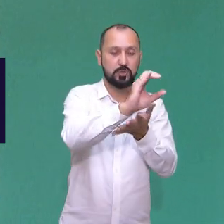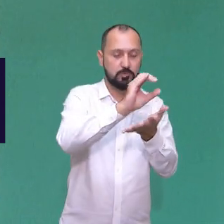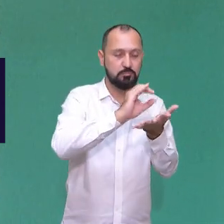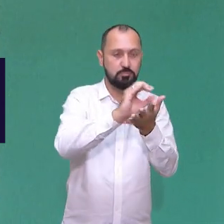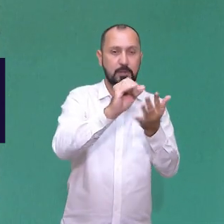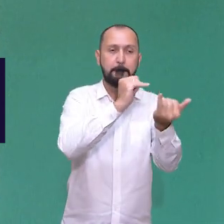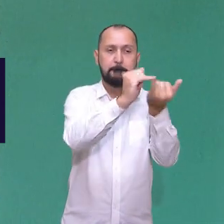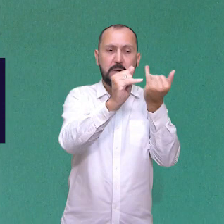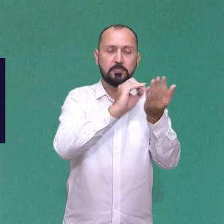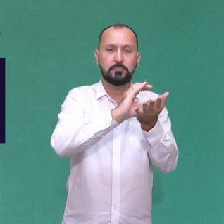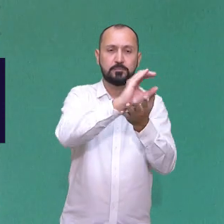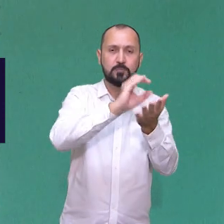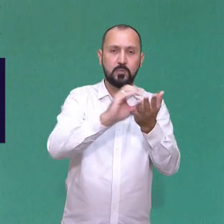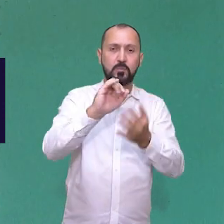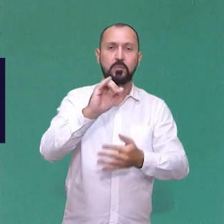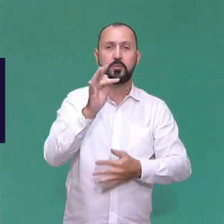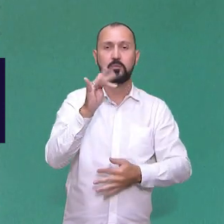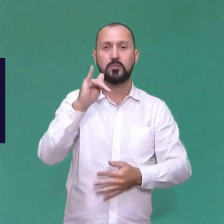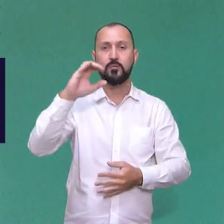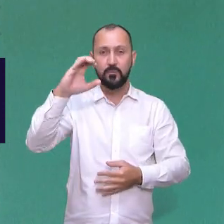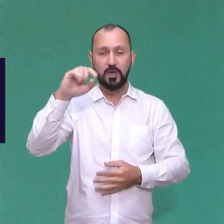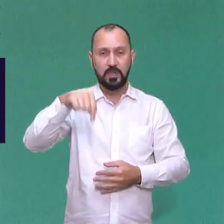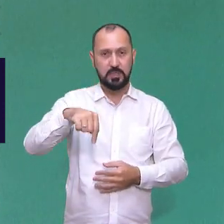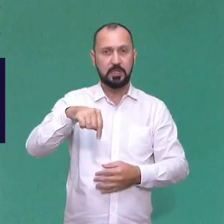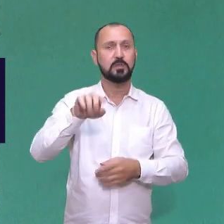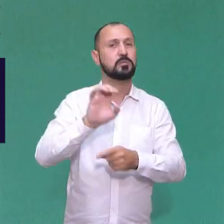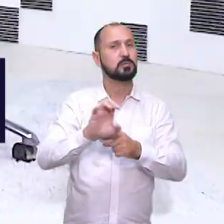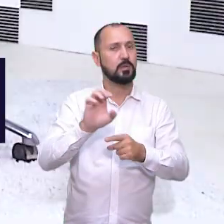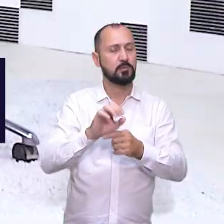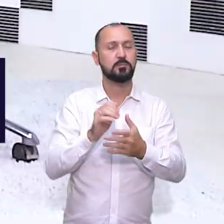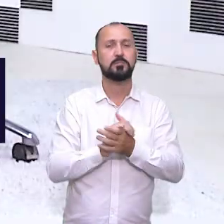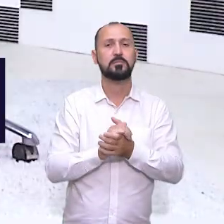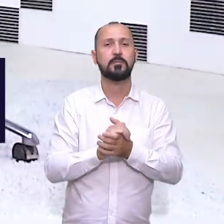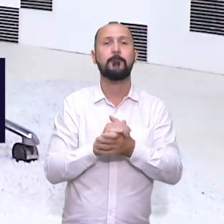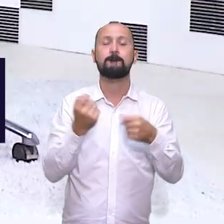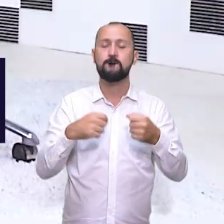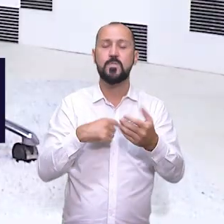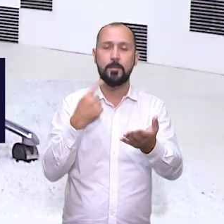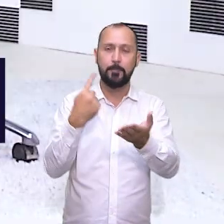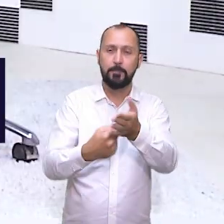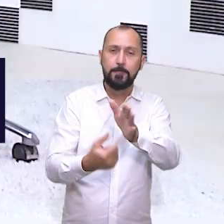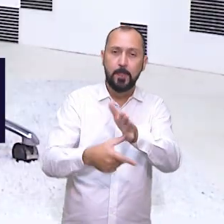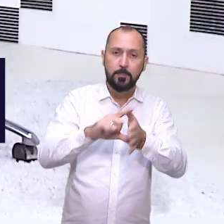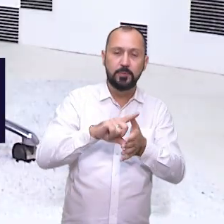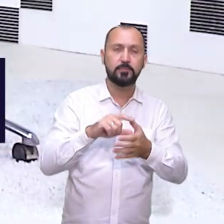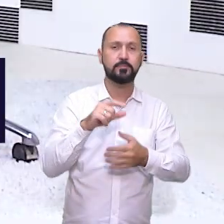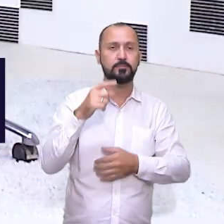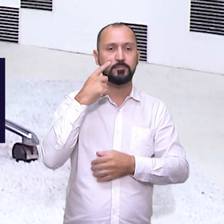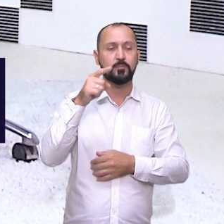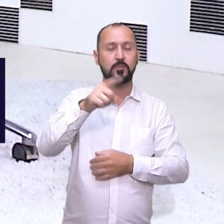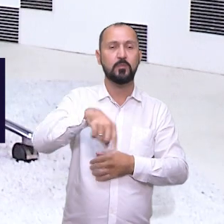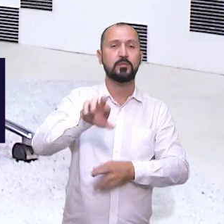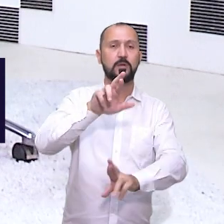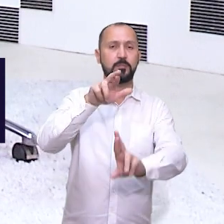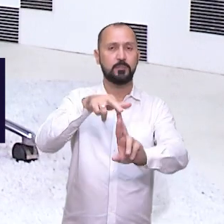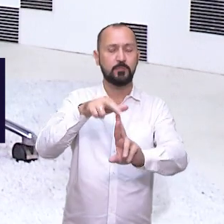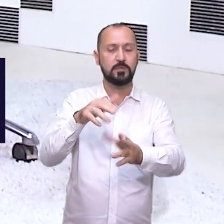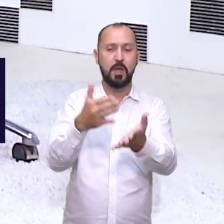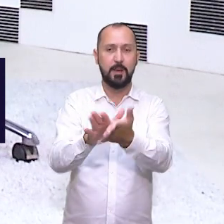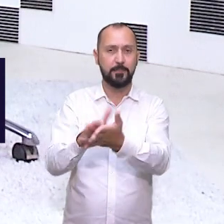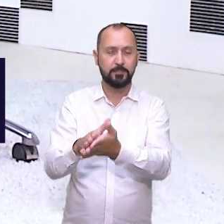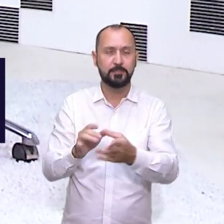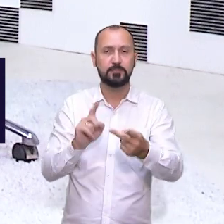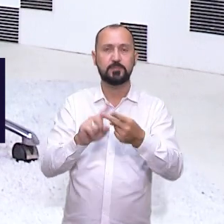segmentos, principalmente a forma de distribuição dos recursos públicos. O FIC, por exemplo, no caso do Estado, eu acho que tem que